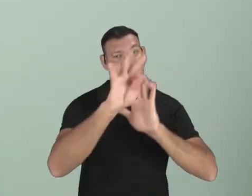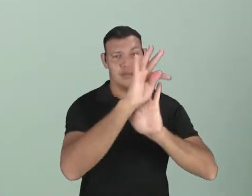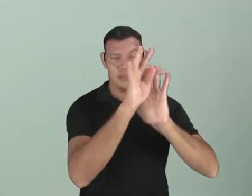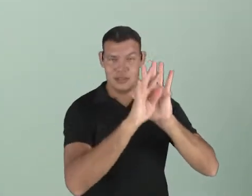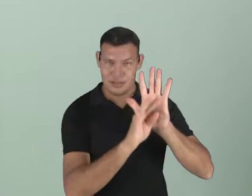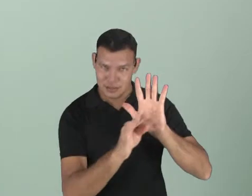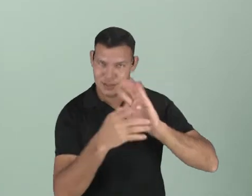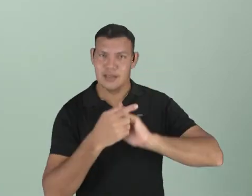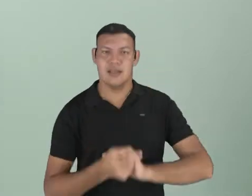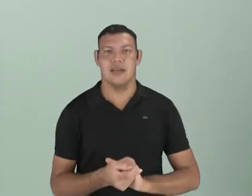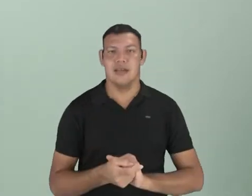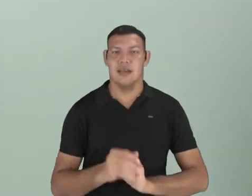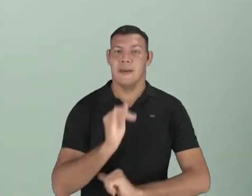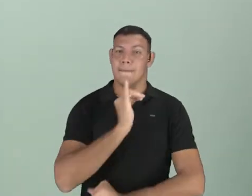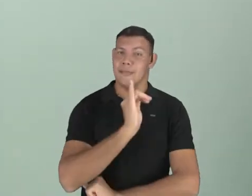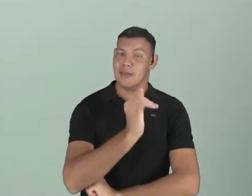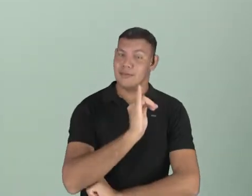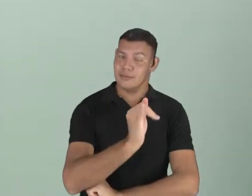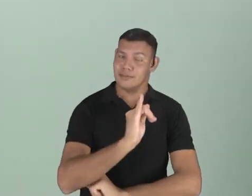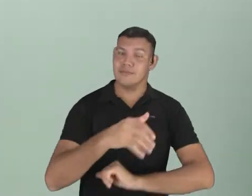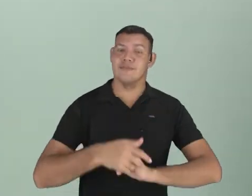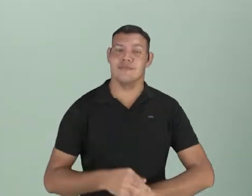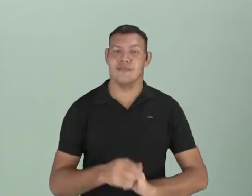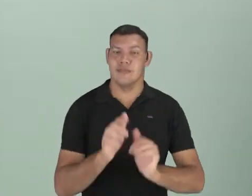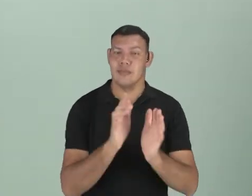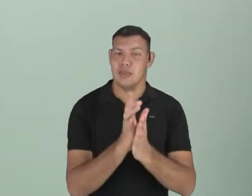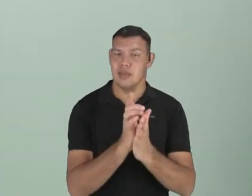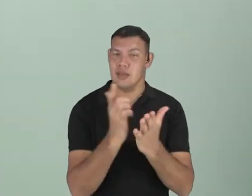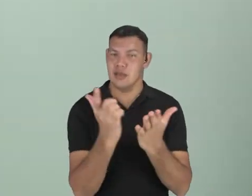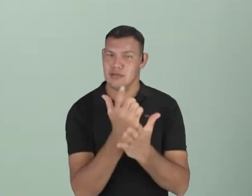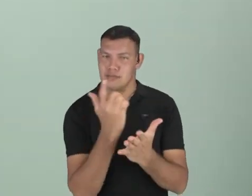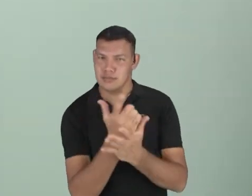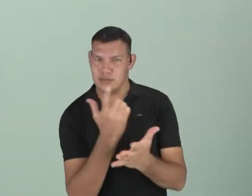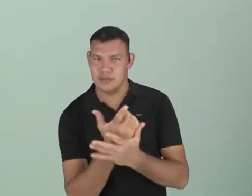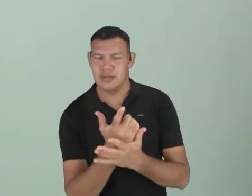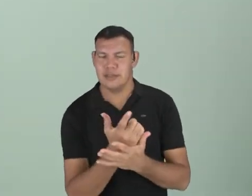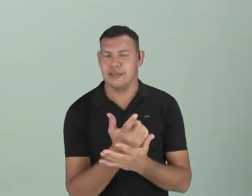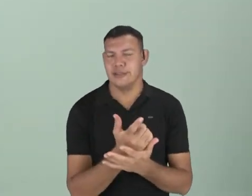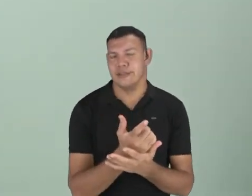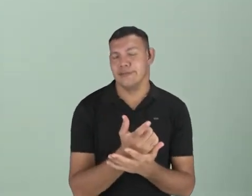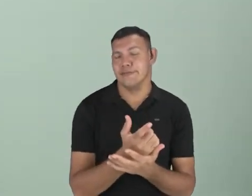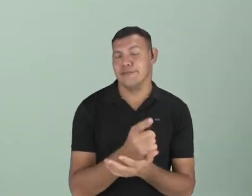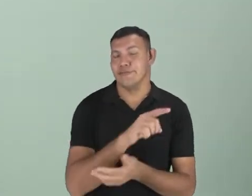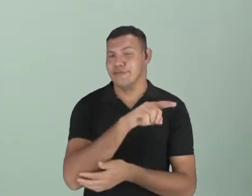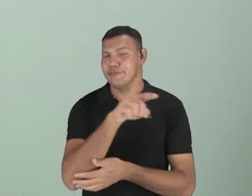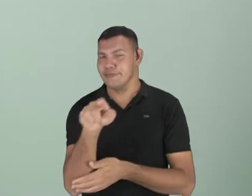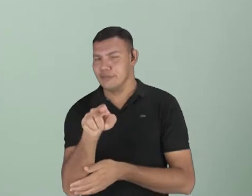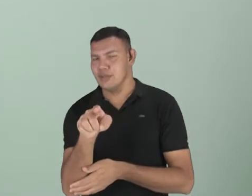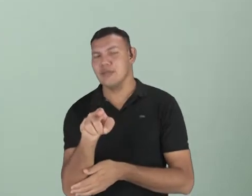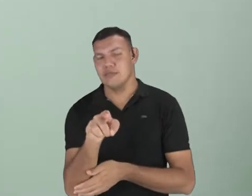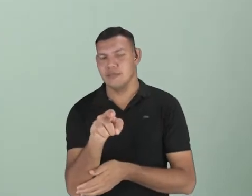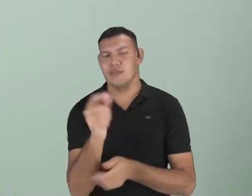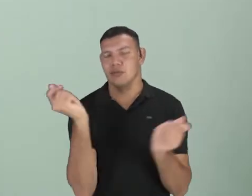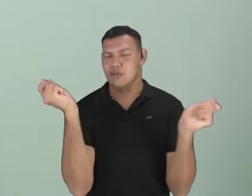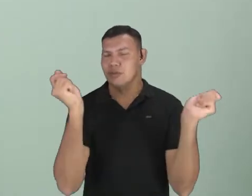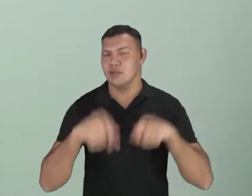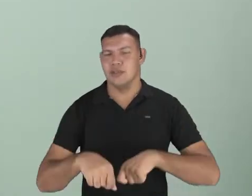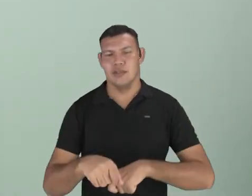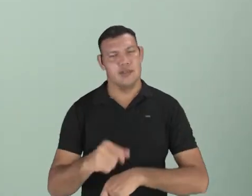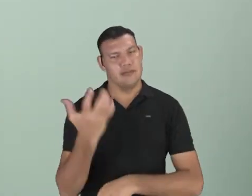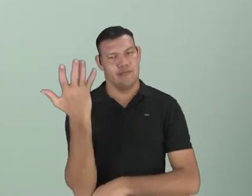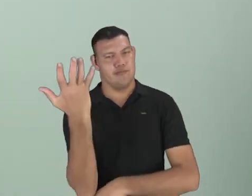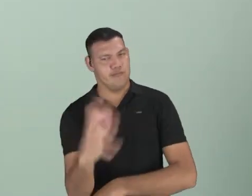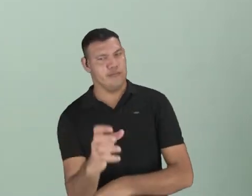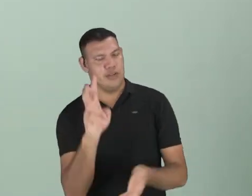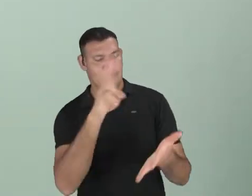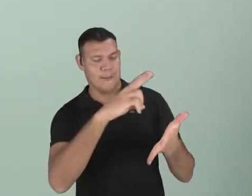de uma pequena história, de um livro que talvez você não queria, não gostaria de ler, mas depois do sucesso que ele